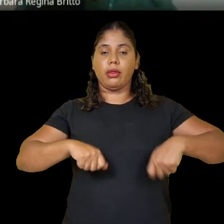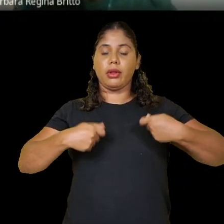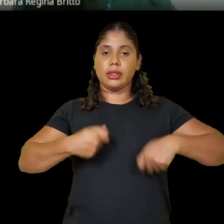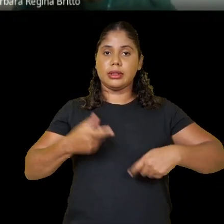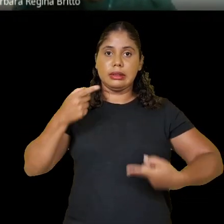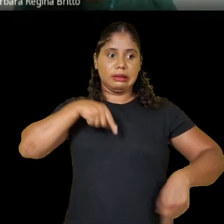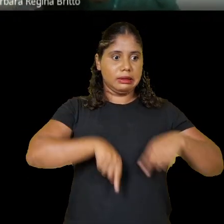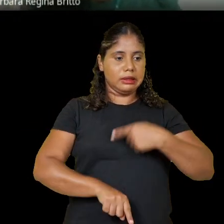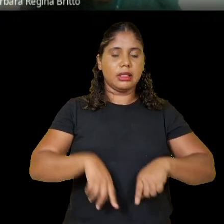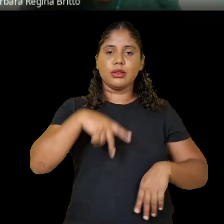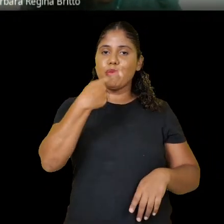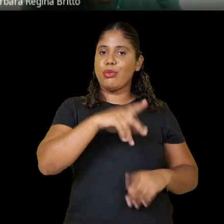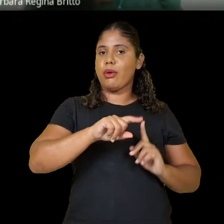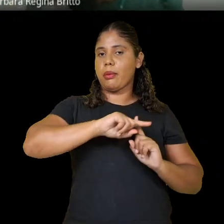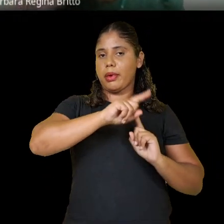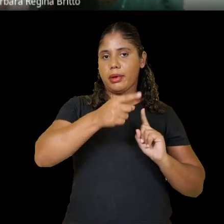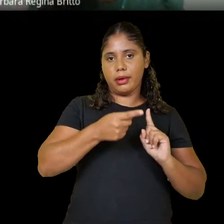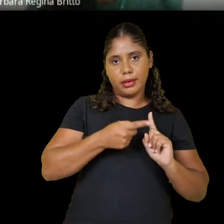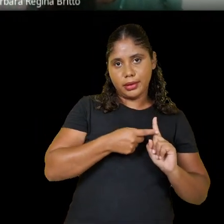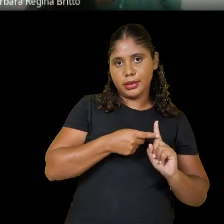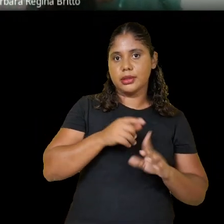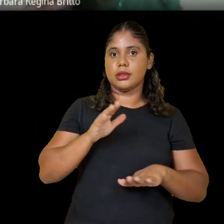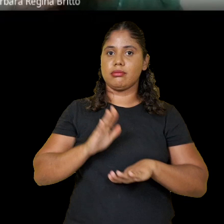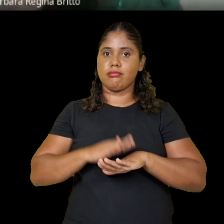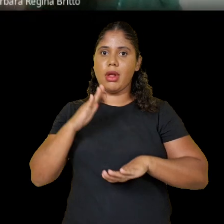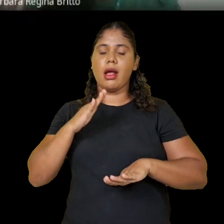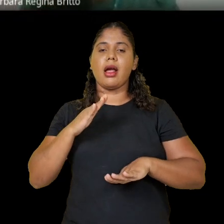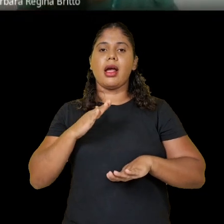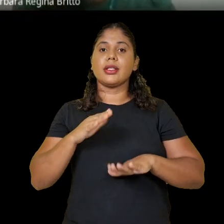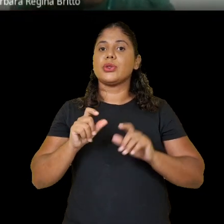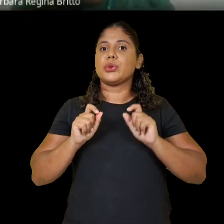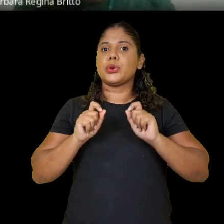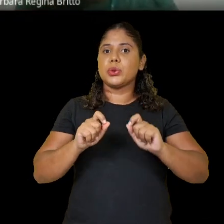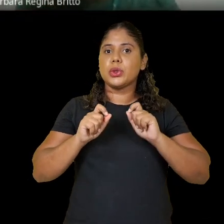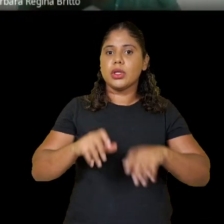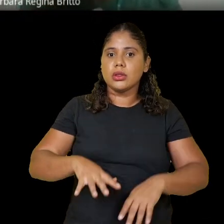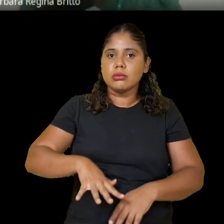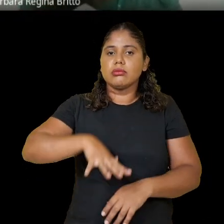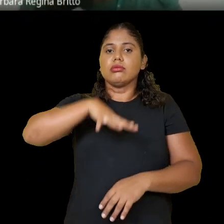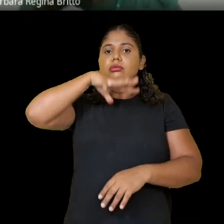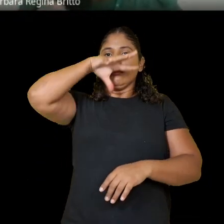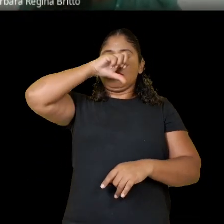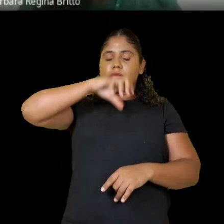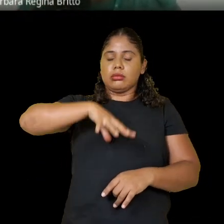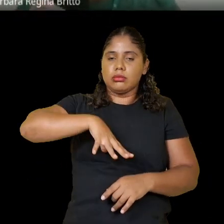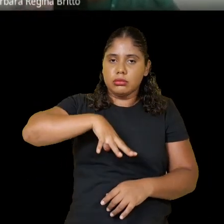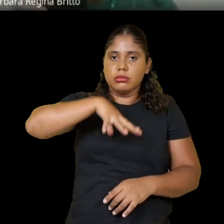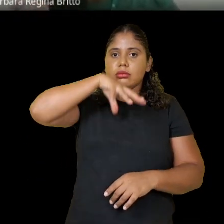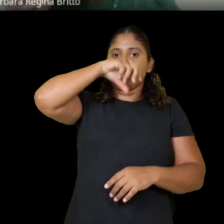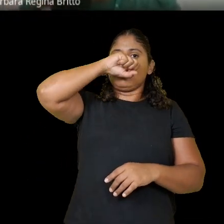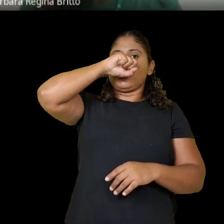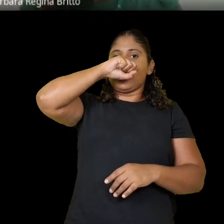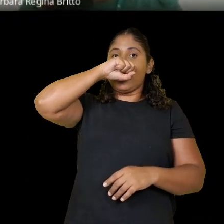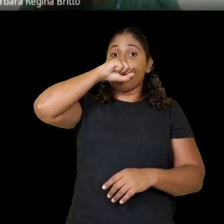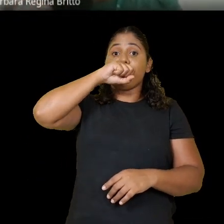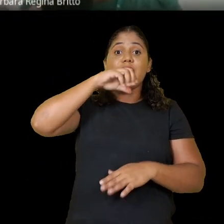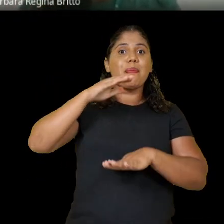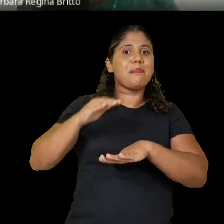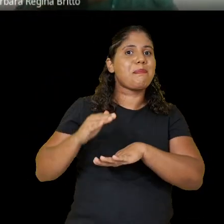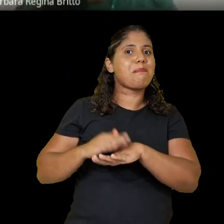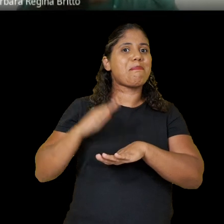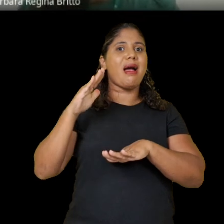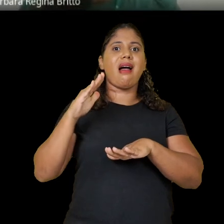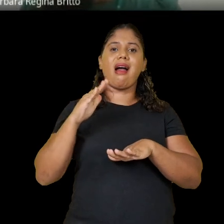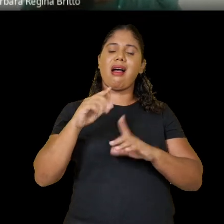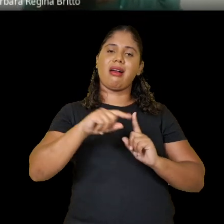necessidade metabólica da gestante. Ela vai apresentar assim, uma hiperventilação. Às vezes a gente vai perceber uma alcalose